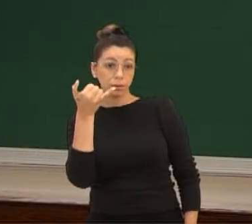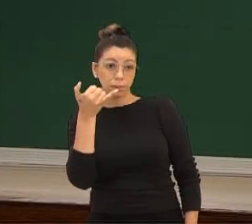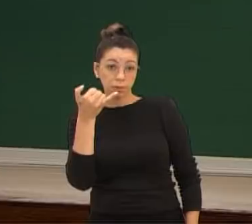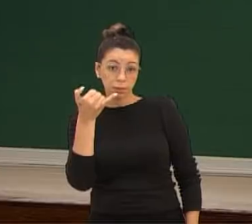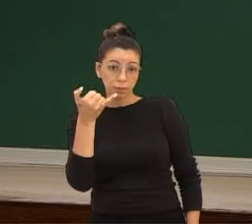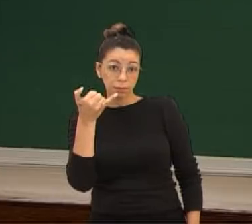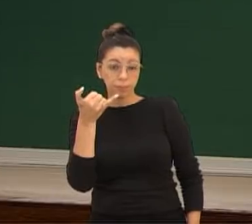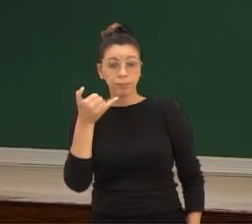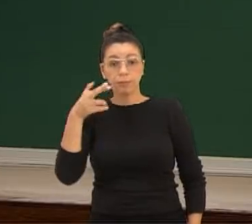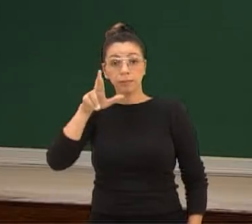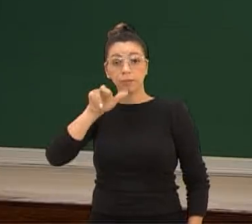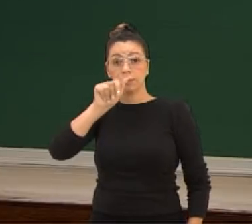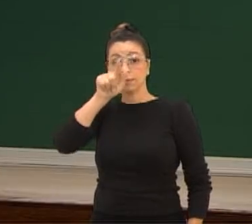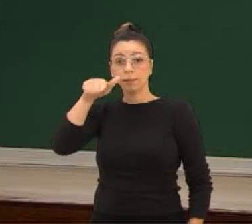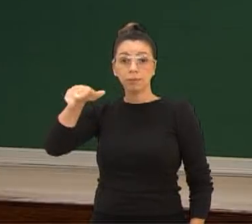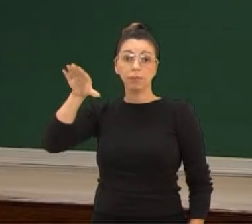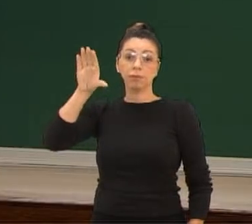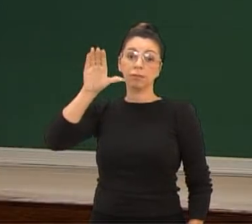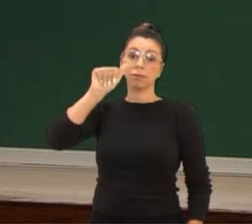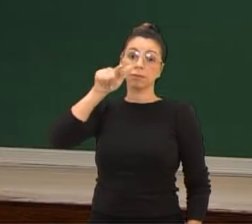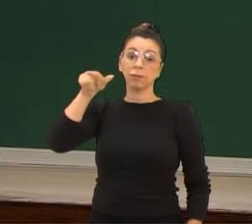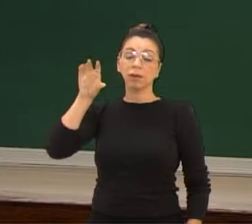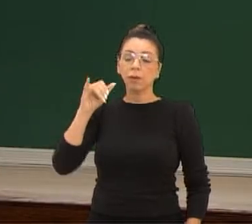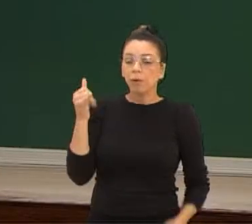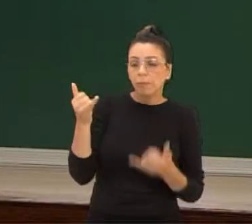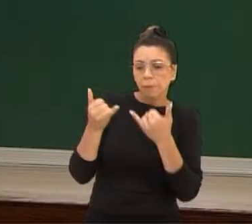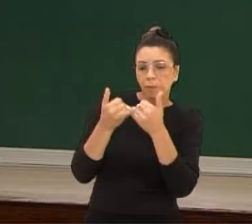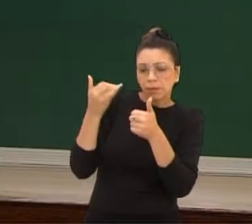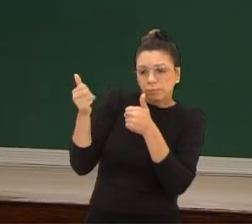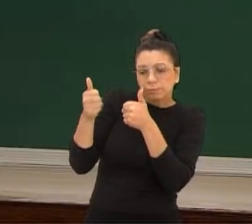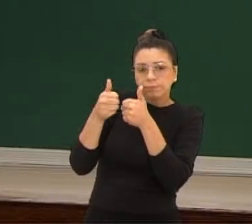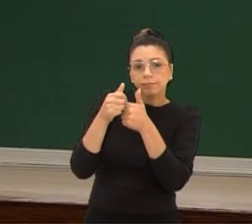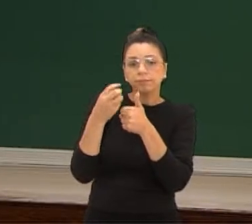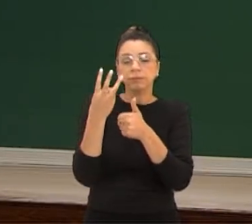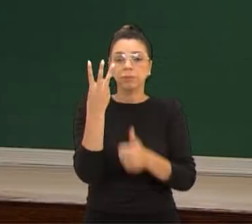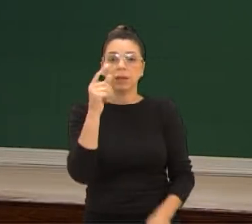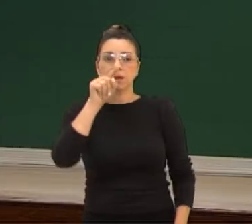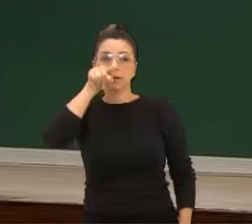essa razão, ela sempre vai se aproximar de